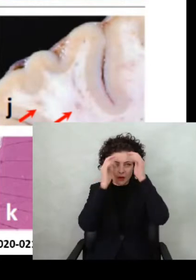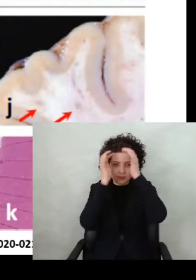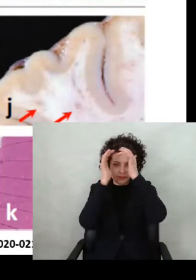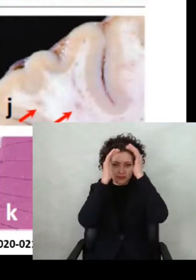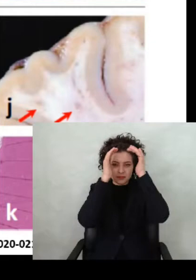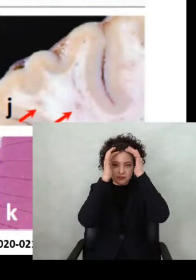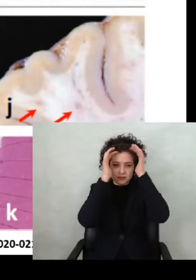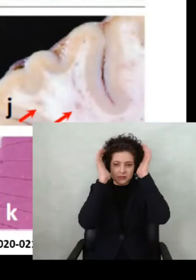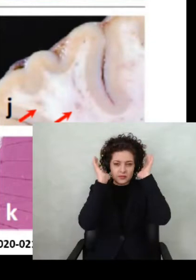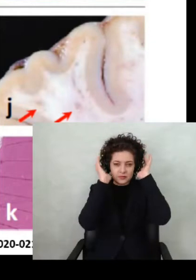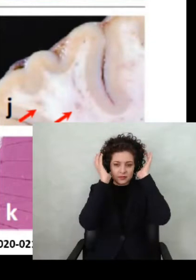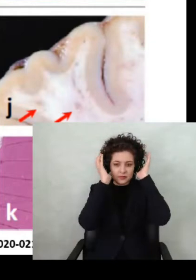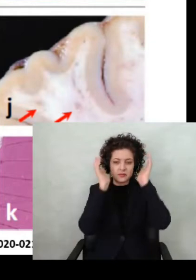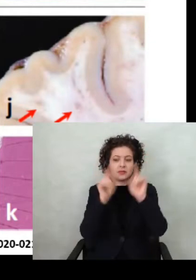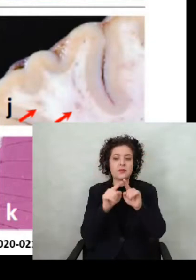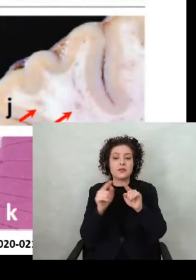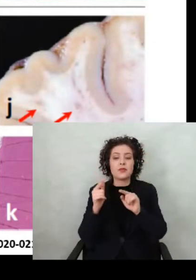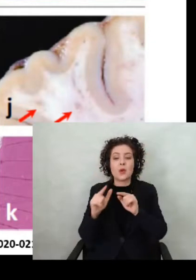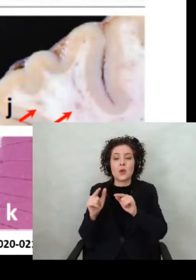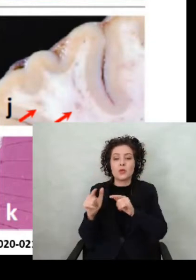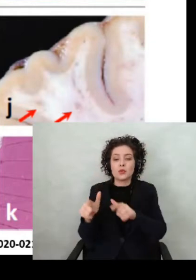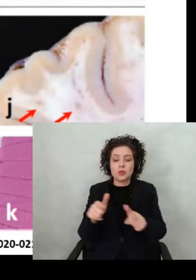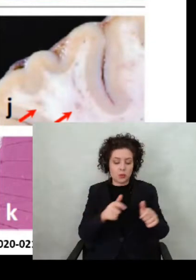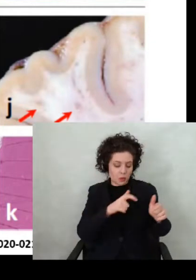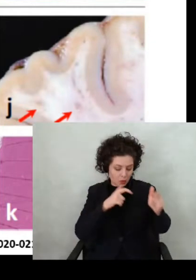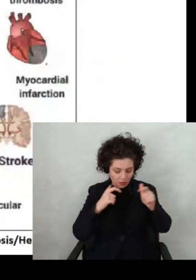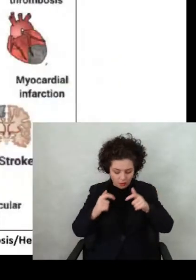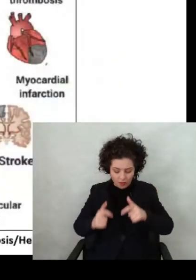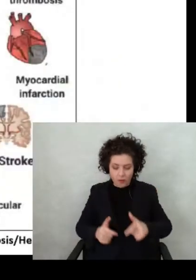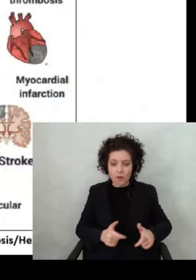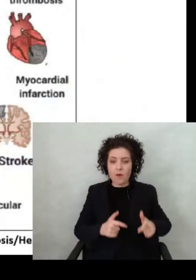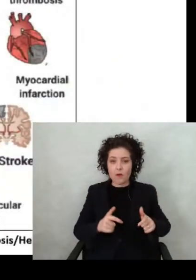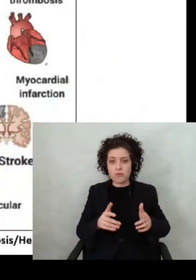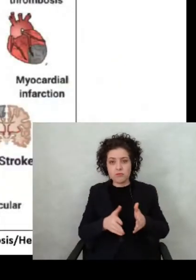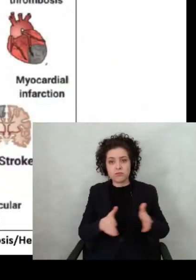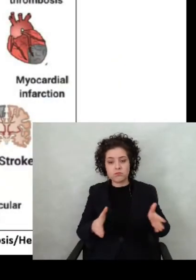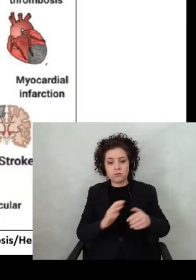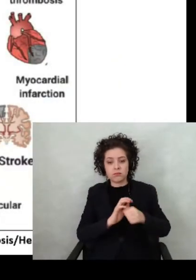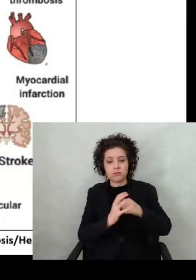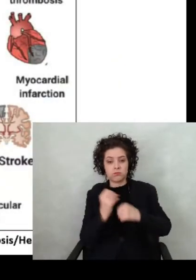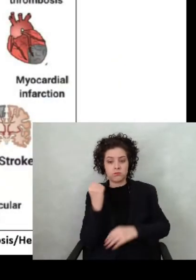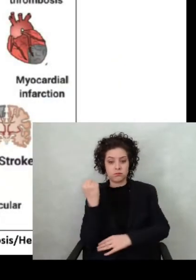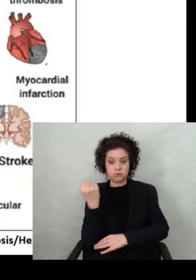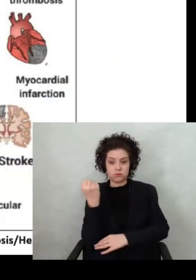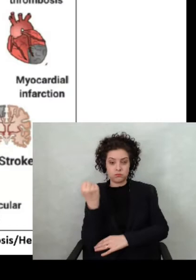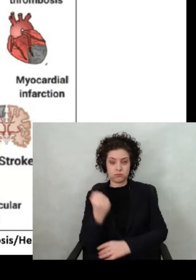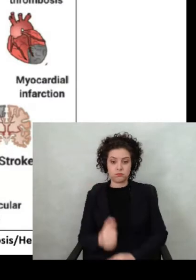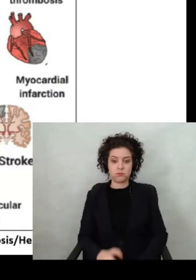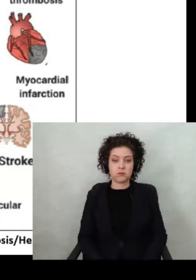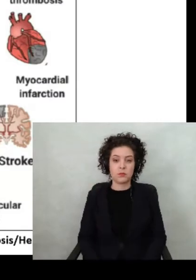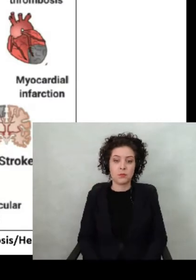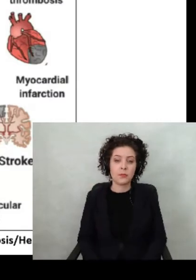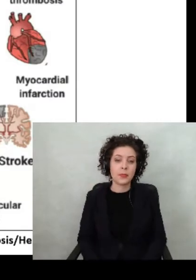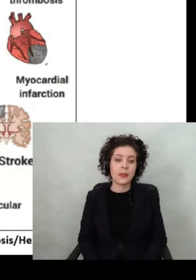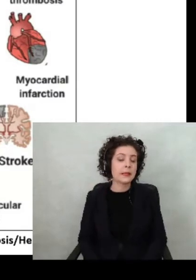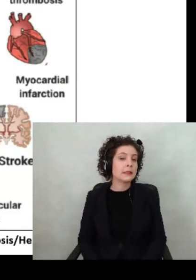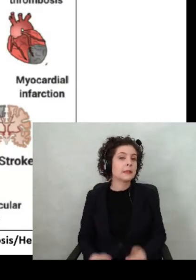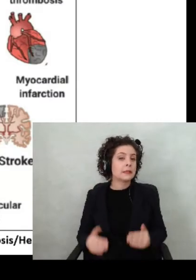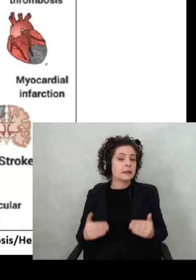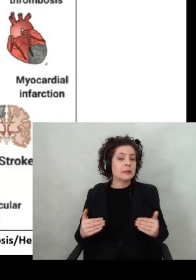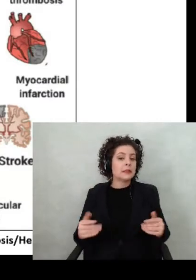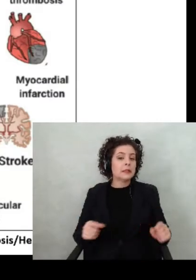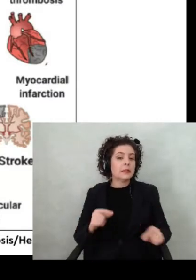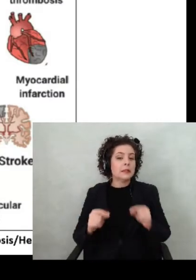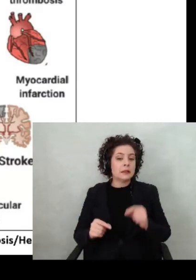acontecer em vários outros tecidos durante a Covid-19 grave. Então, o que nós temos é o indivíduo com